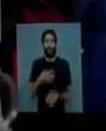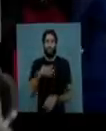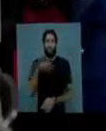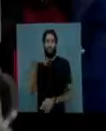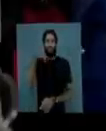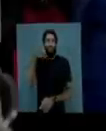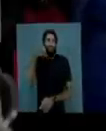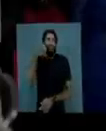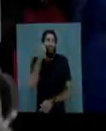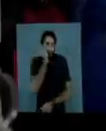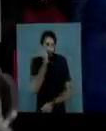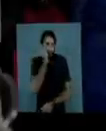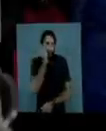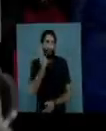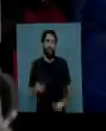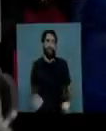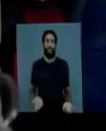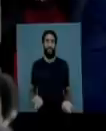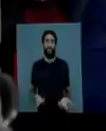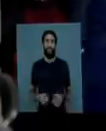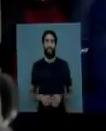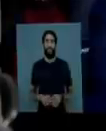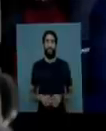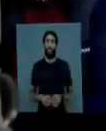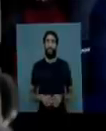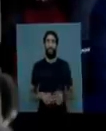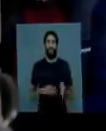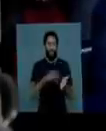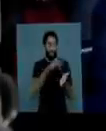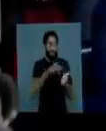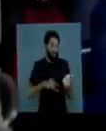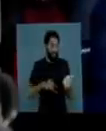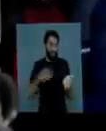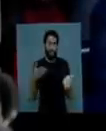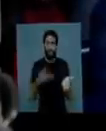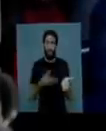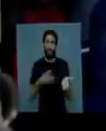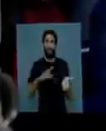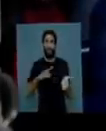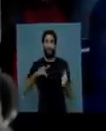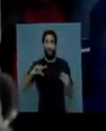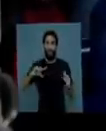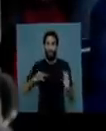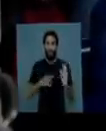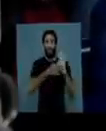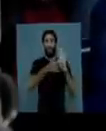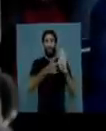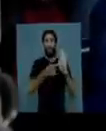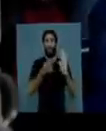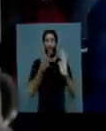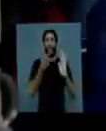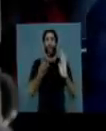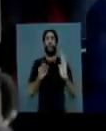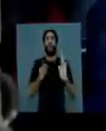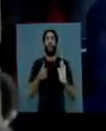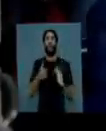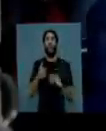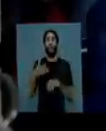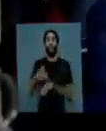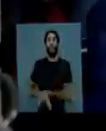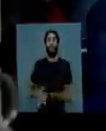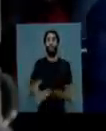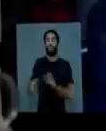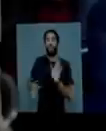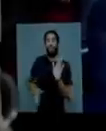outra coisa no documento que faz a denúncia ele diz que eu faço parte de crime